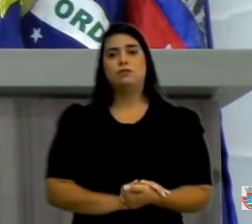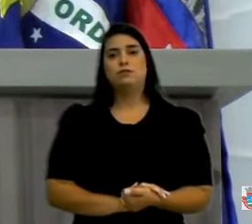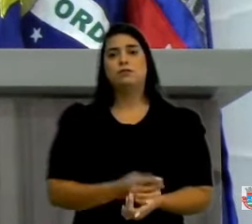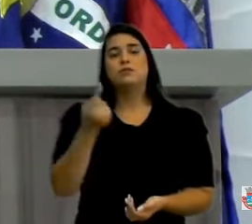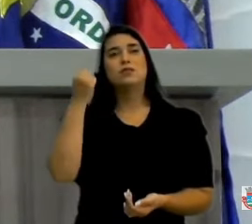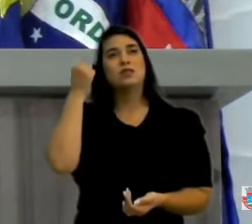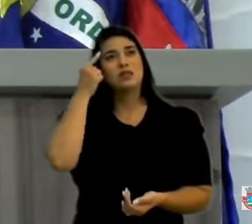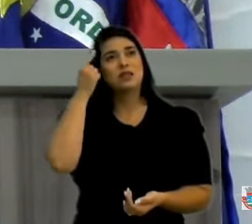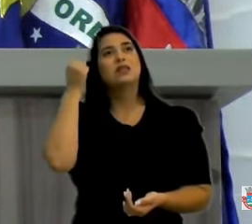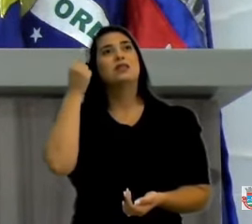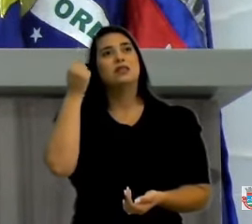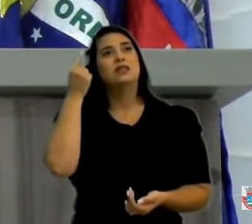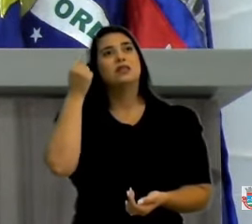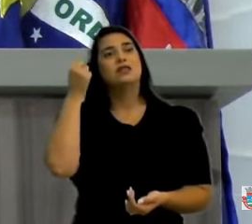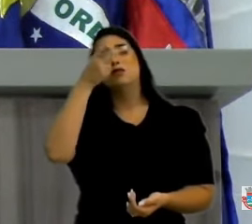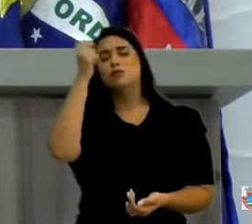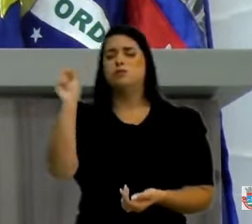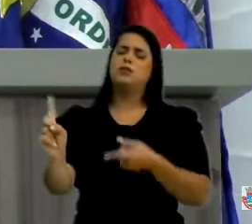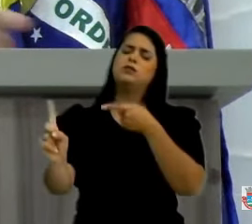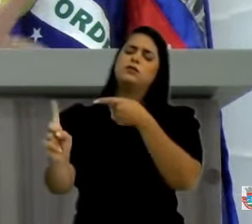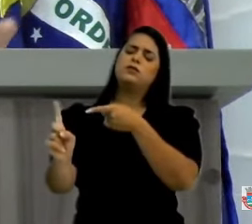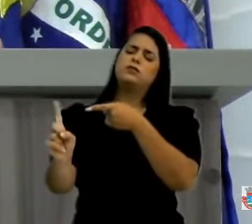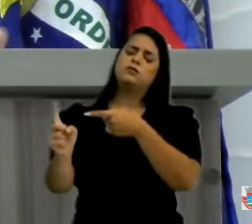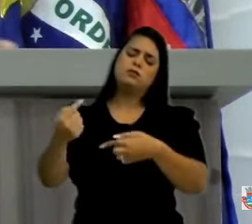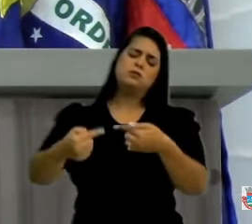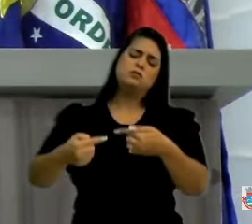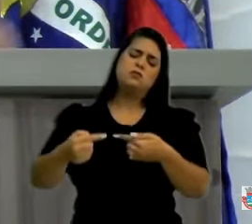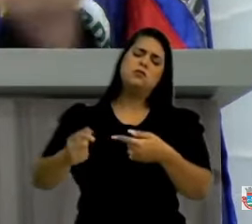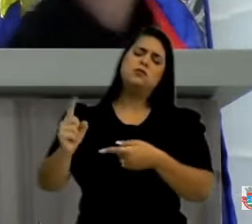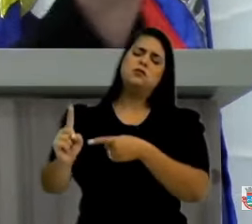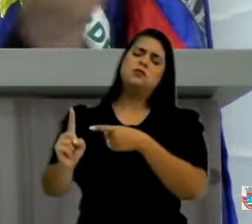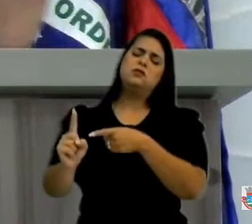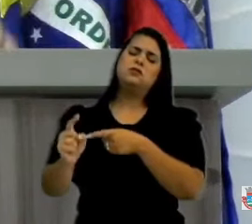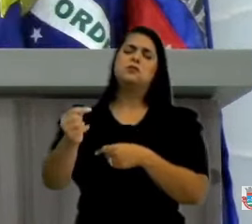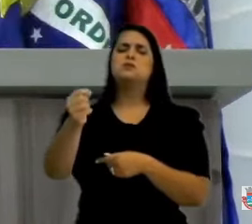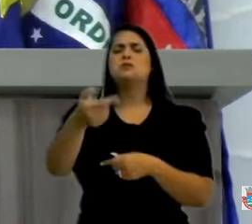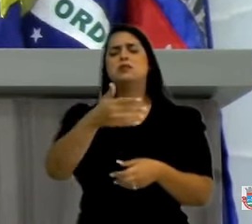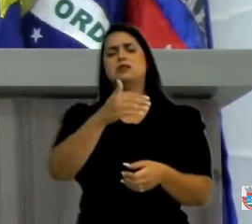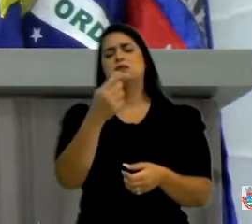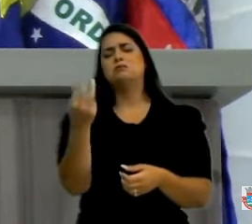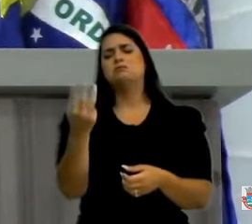analisar aquele político que praticamente fica 3 anos